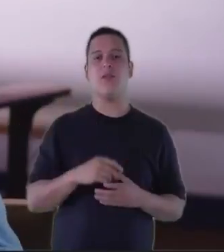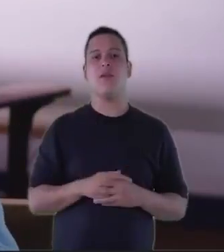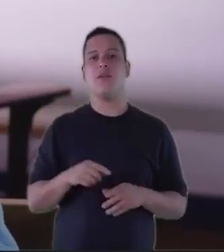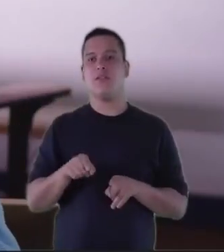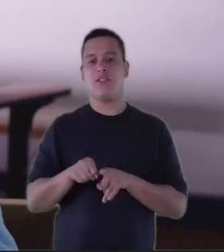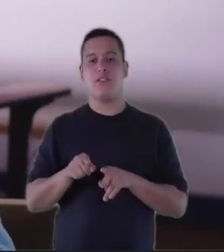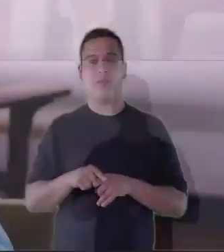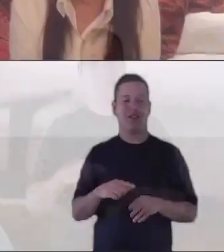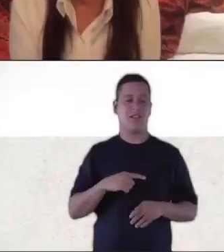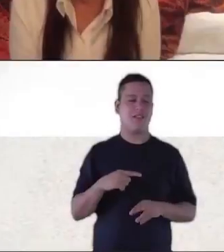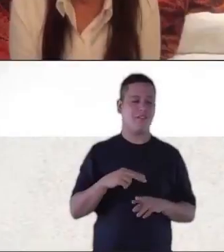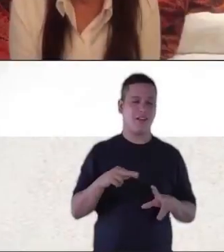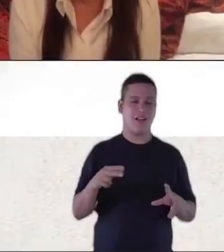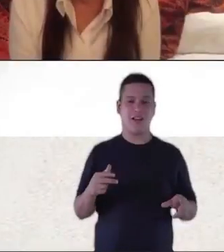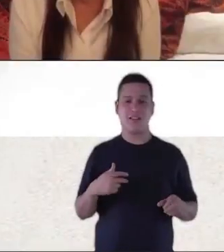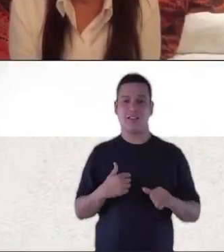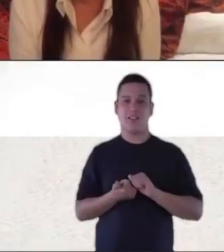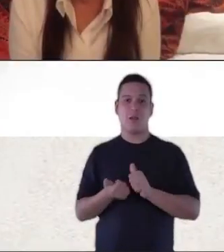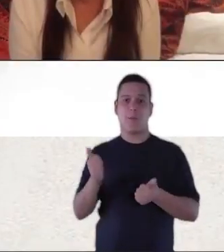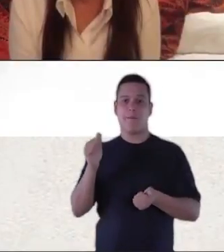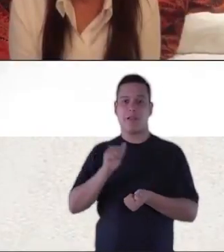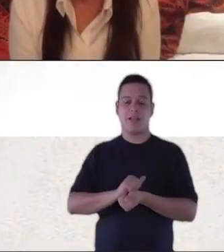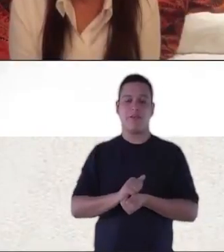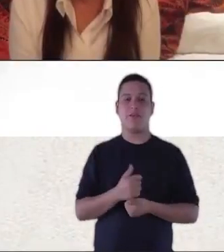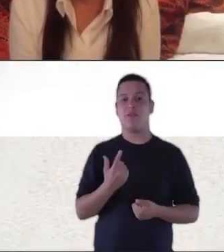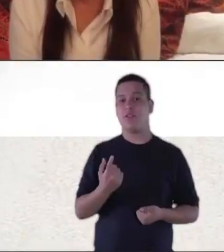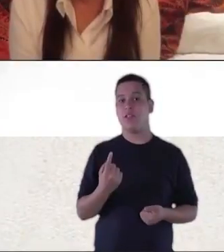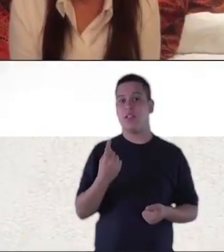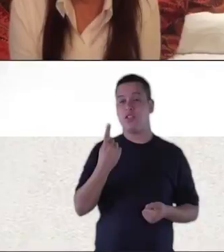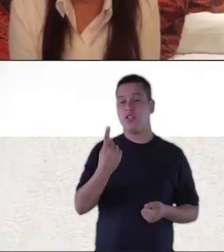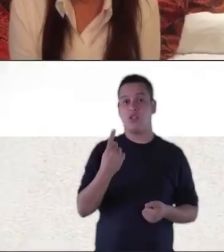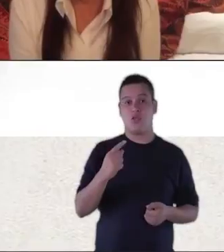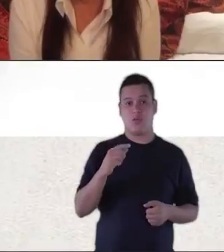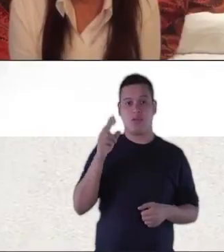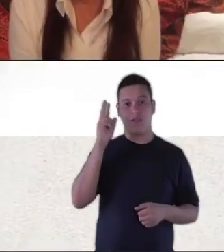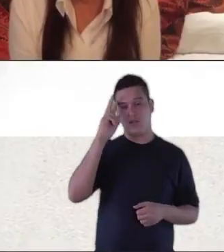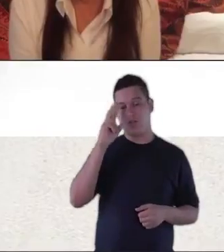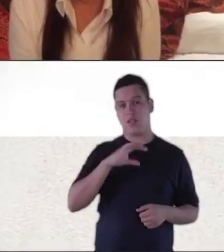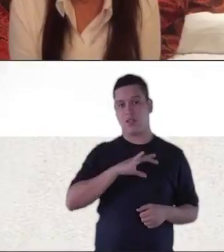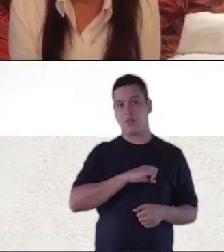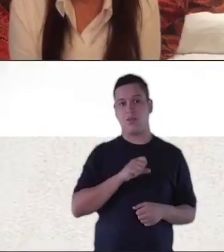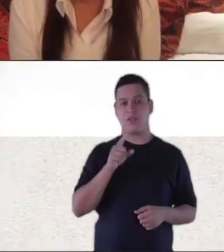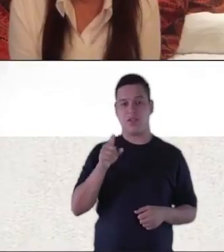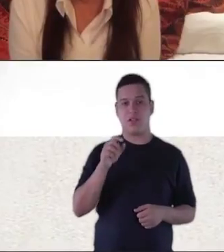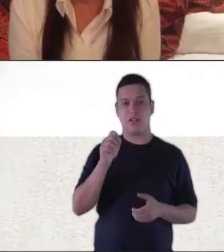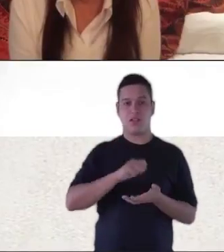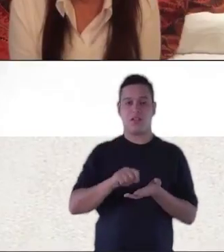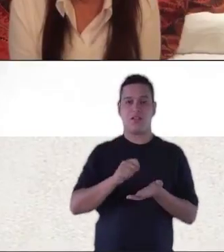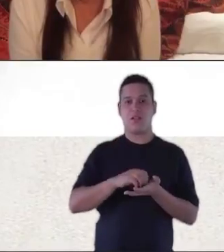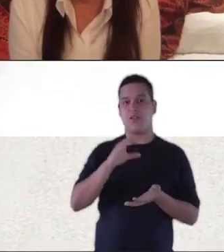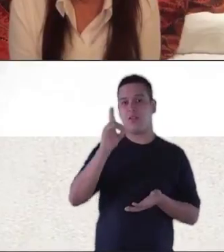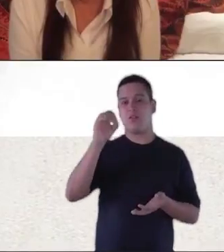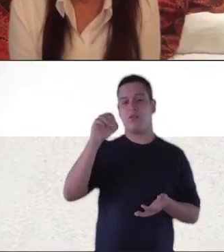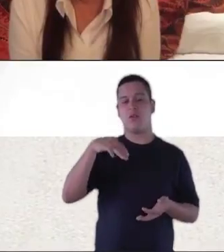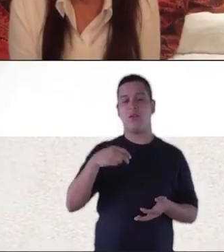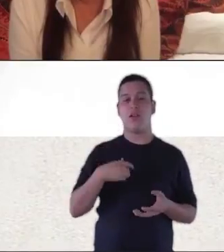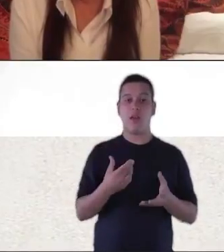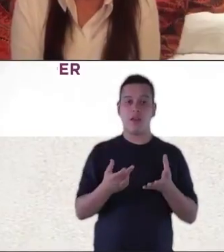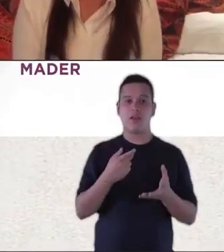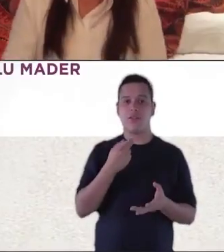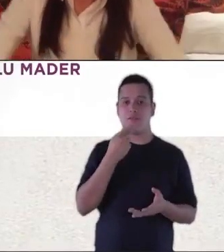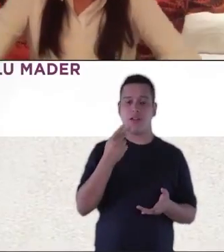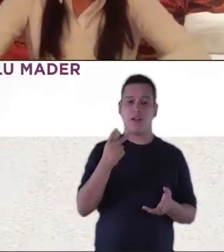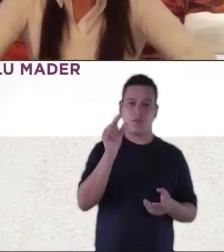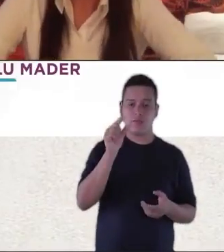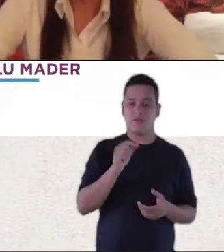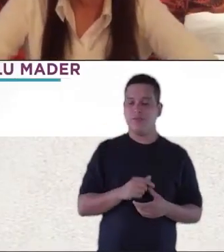de adaptação do seu mais recente romance, o Dom. Quer dizer, fala um pouquinho, como é que essa coisa te atravessou?